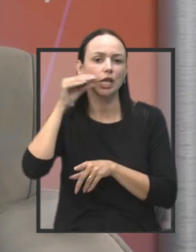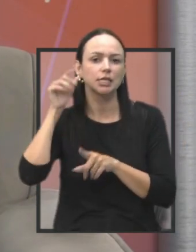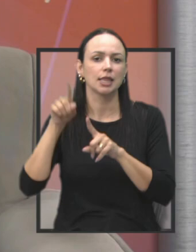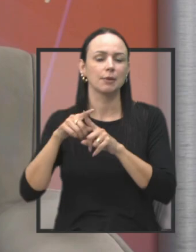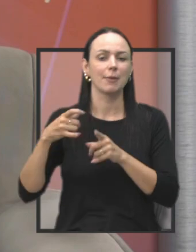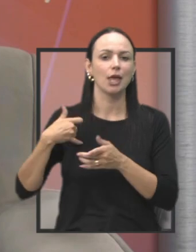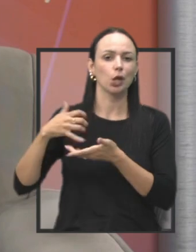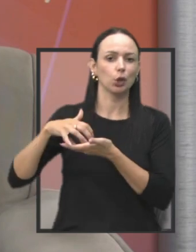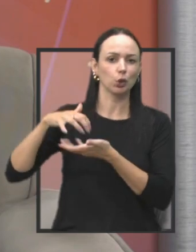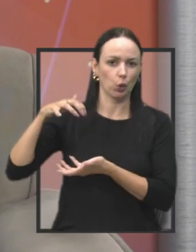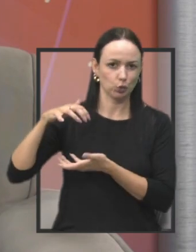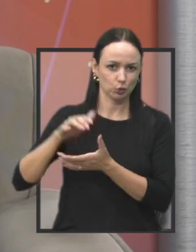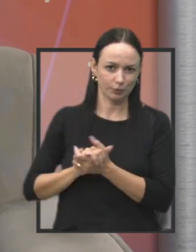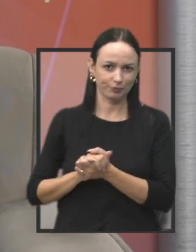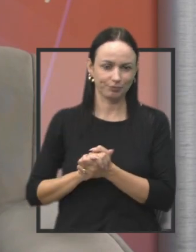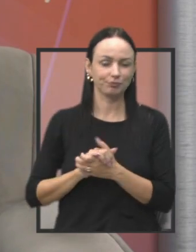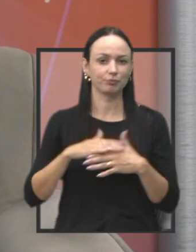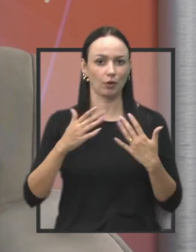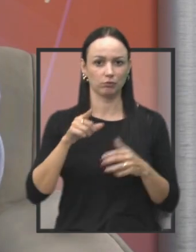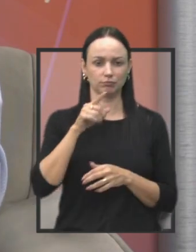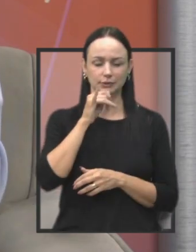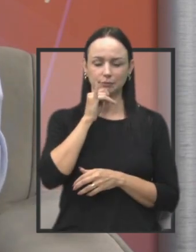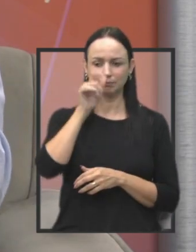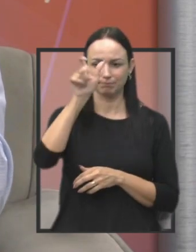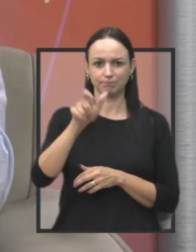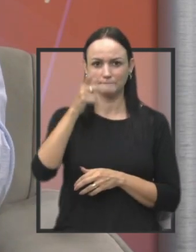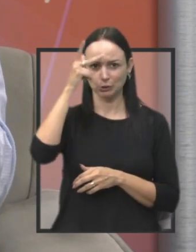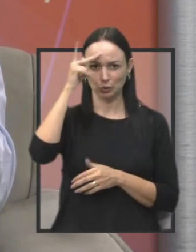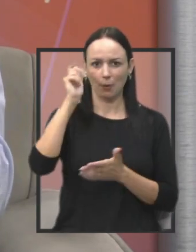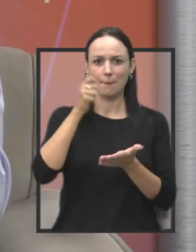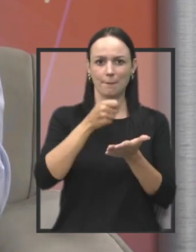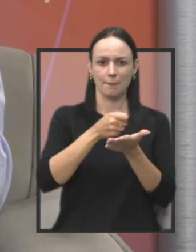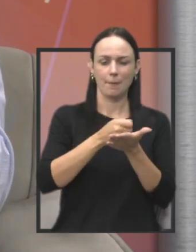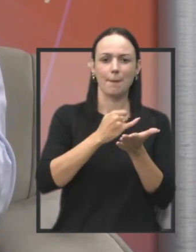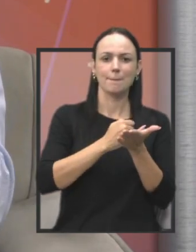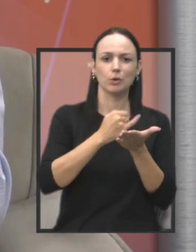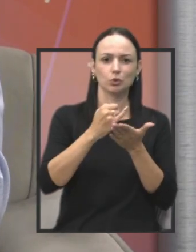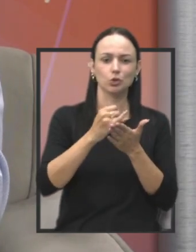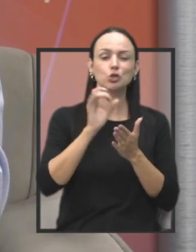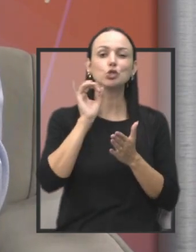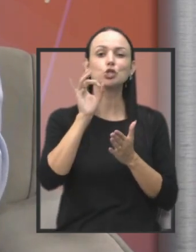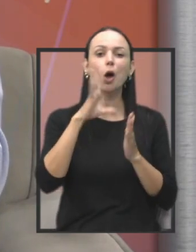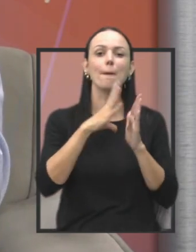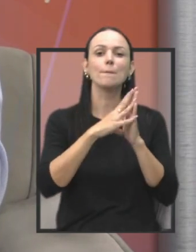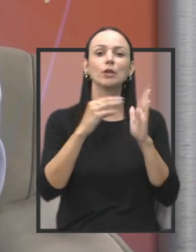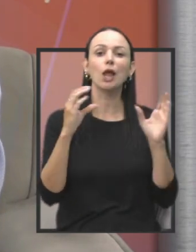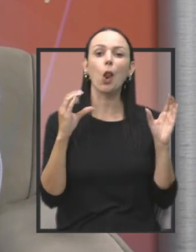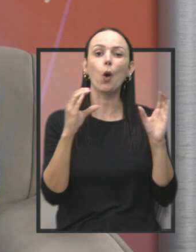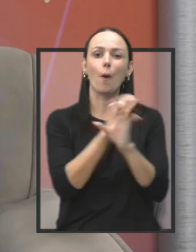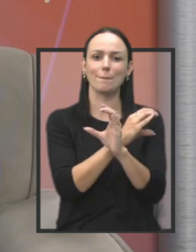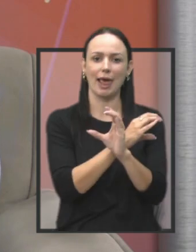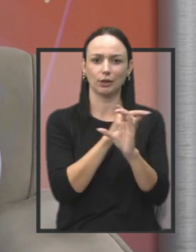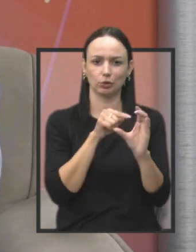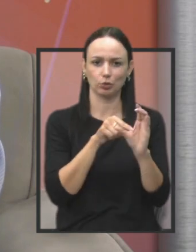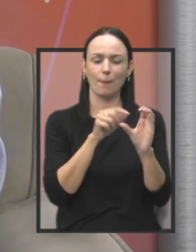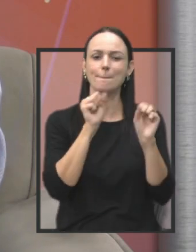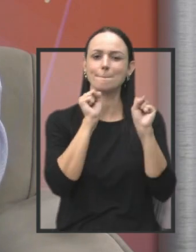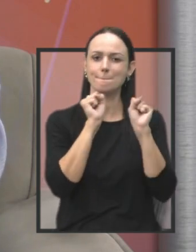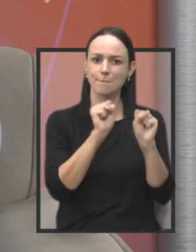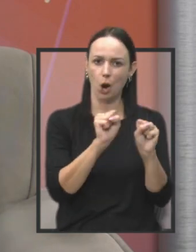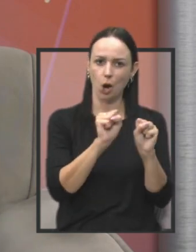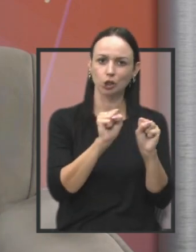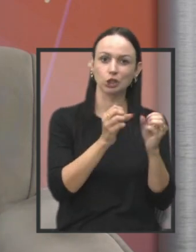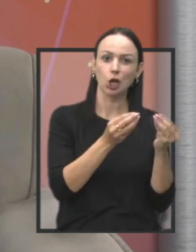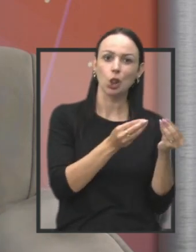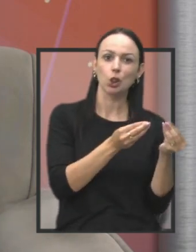Os contribuintes que apresentam a declaração somente pelo modelo completo podem doar,